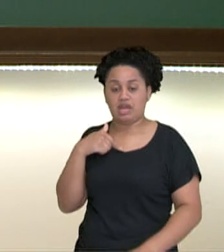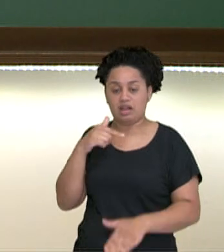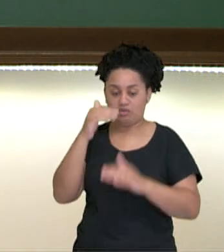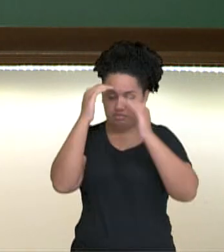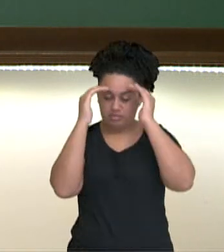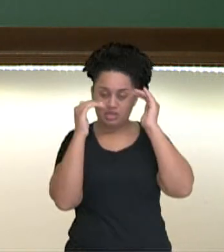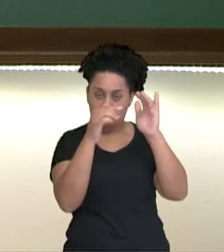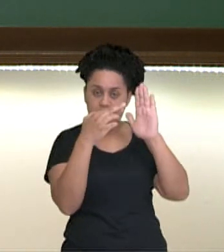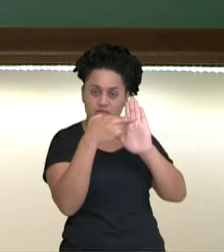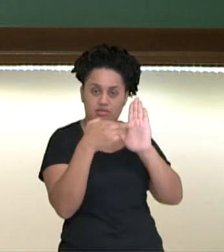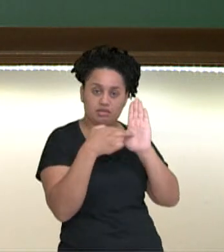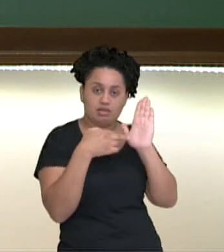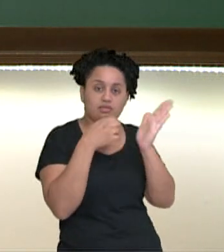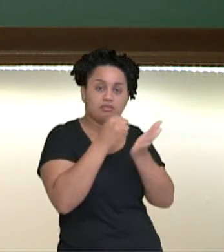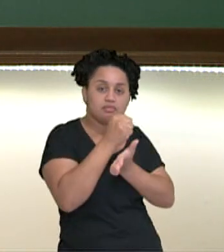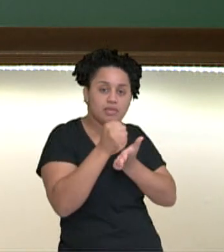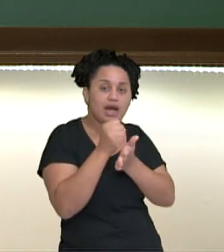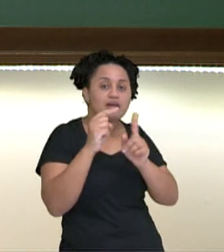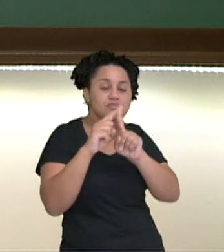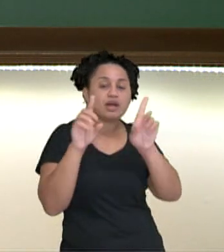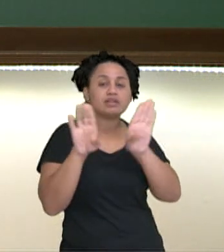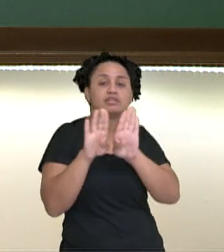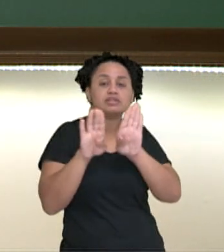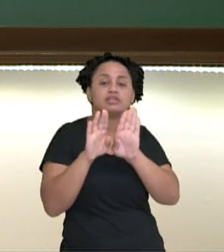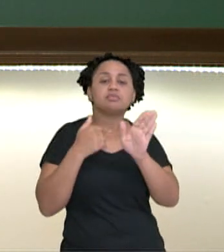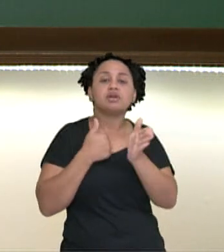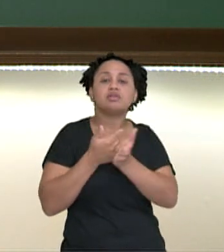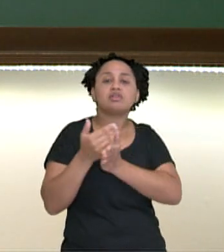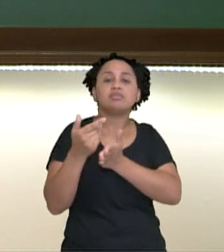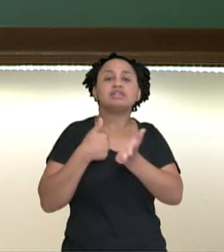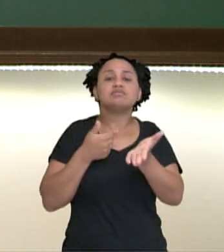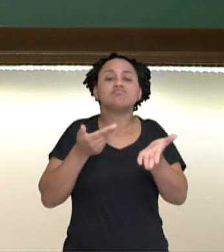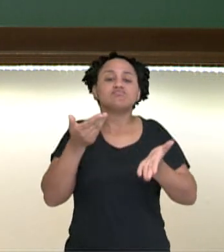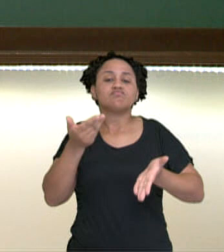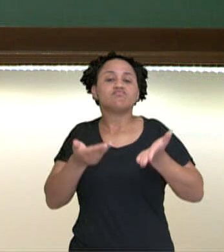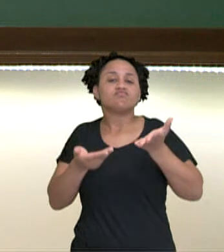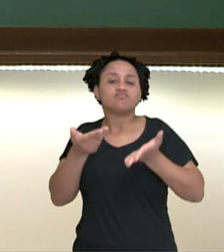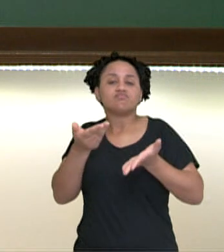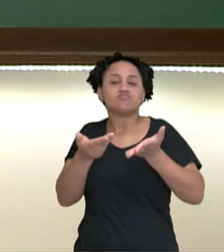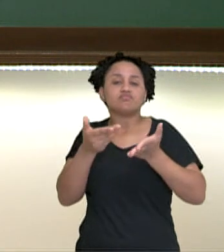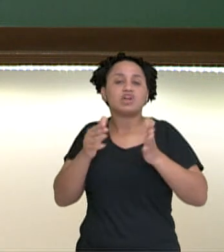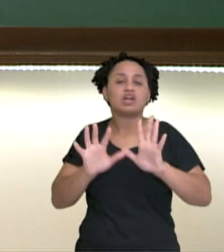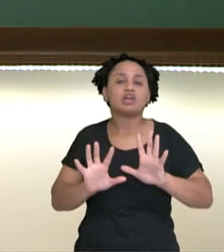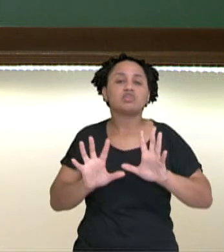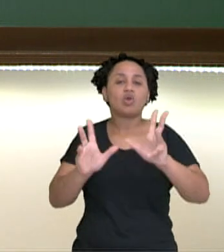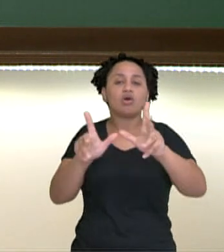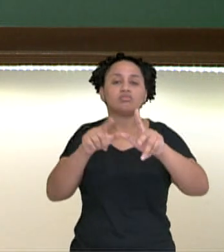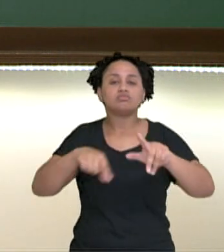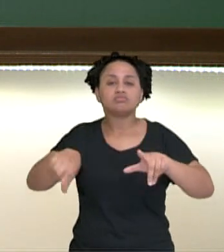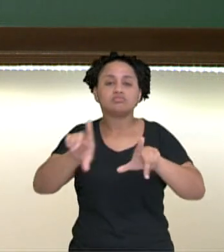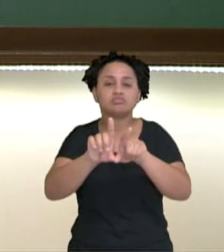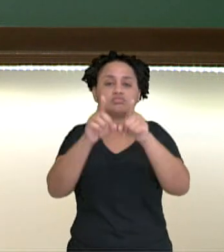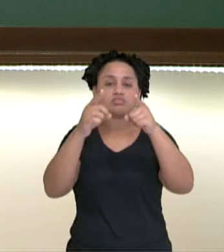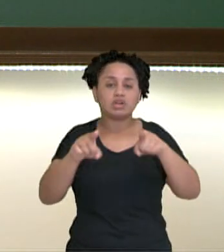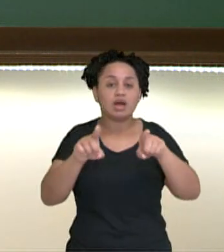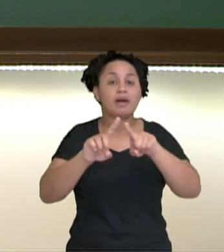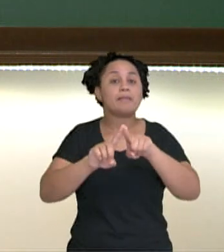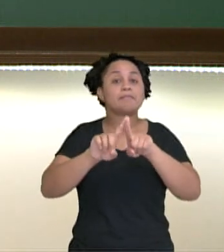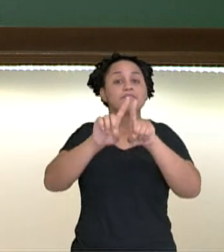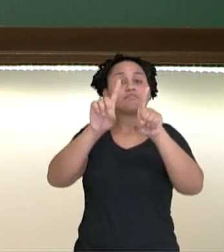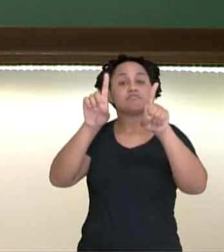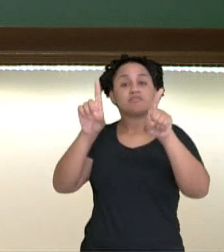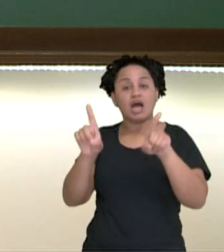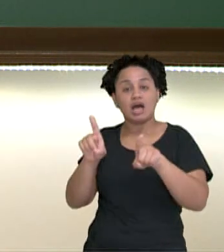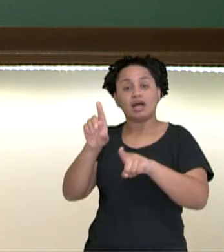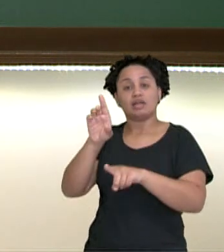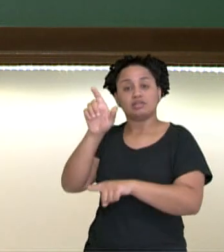básicas, também ele cuida do equilíbrio da orquestra, mas é Beethoven que,